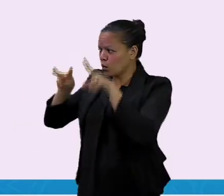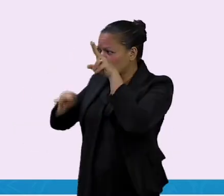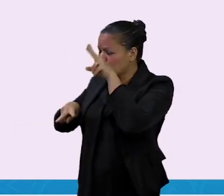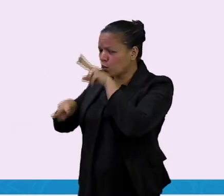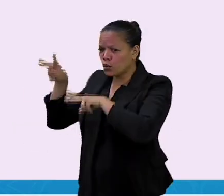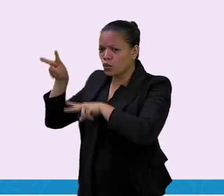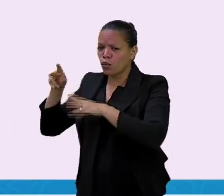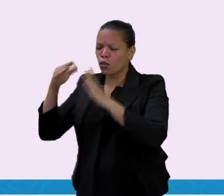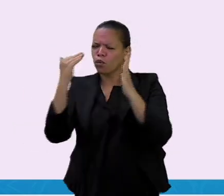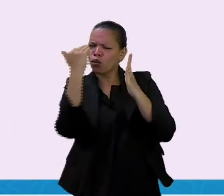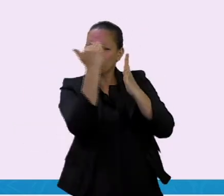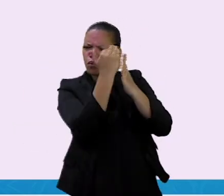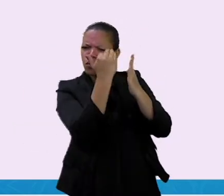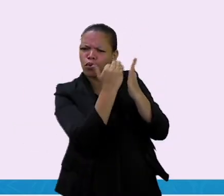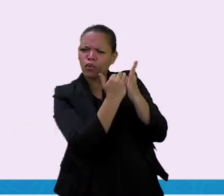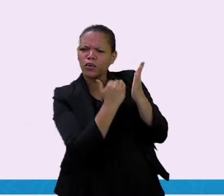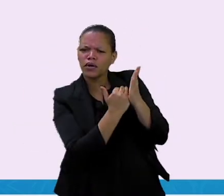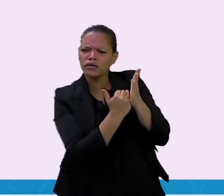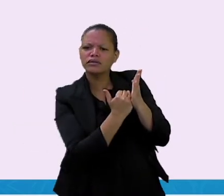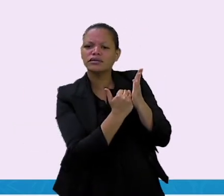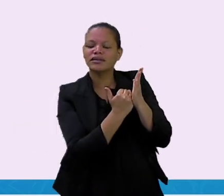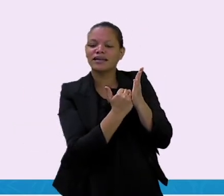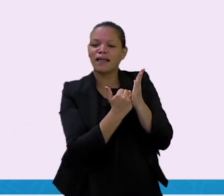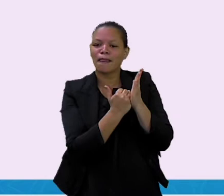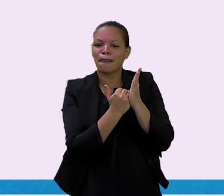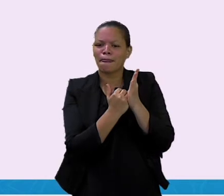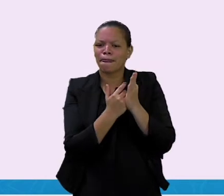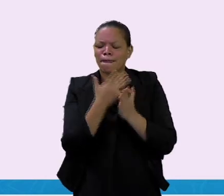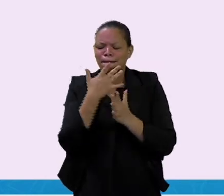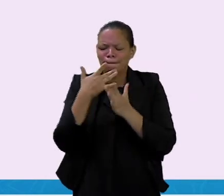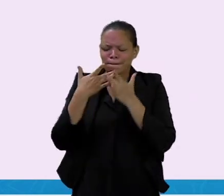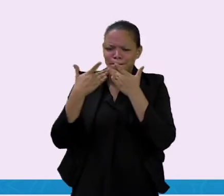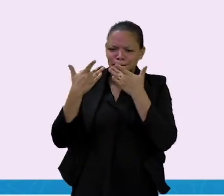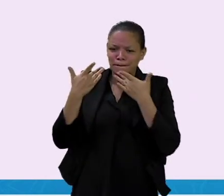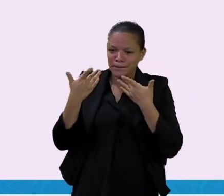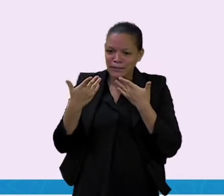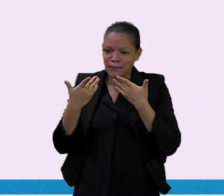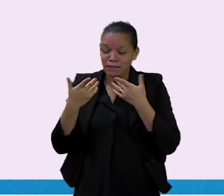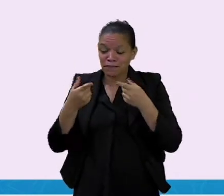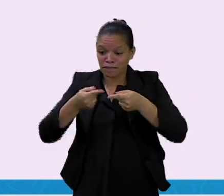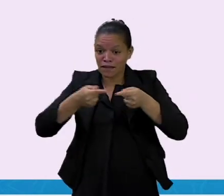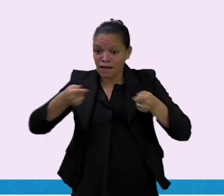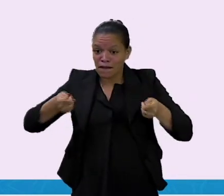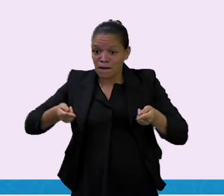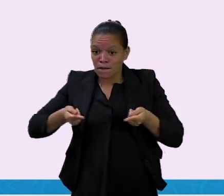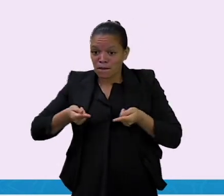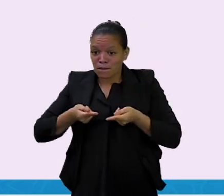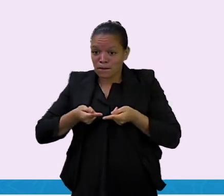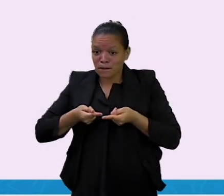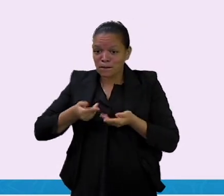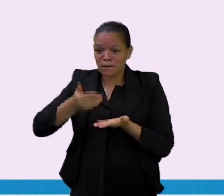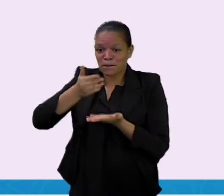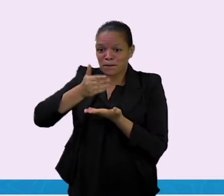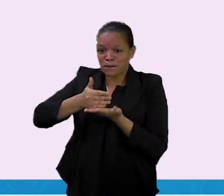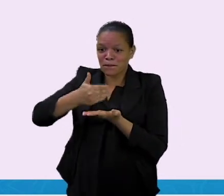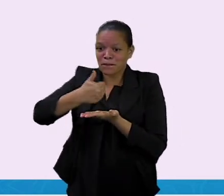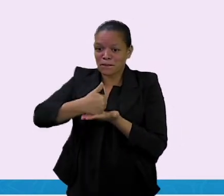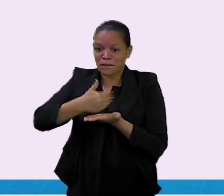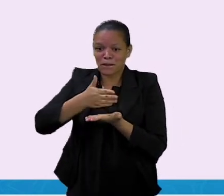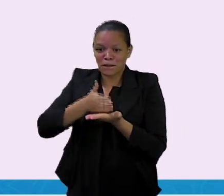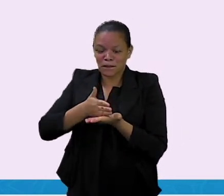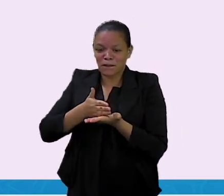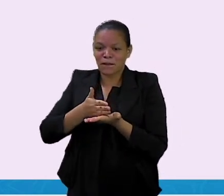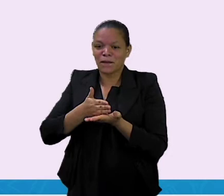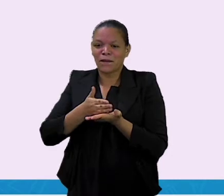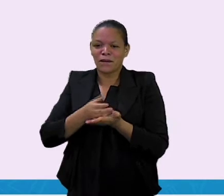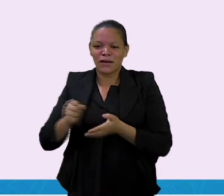uma receita muito gostosa, por sinal, que é um bolo de cenoura com cobertura de chocolate. E